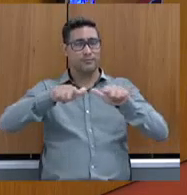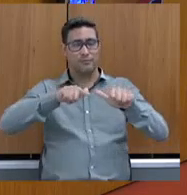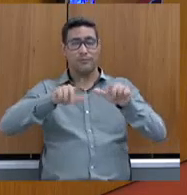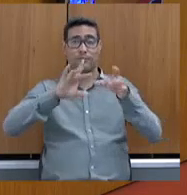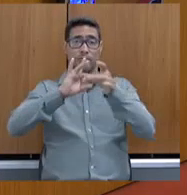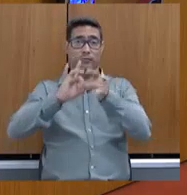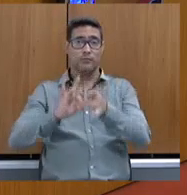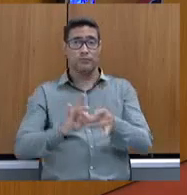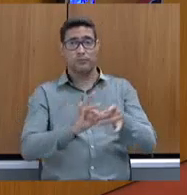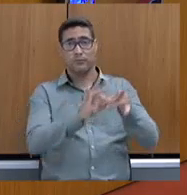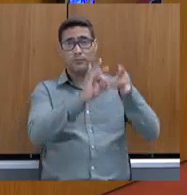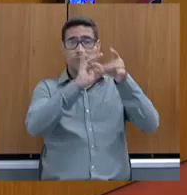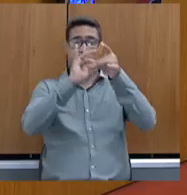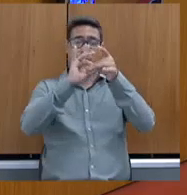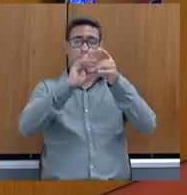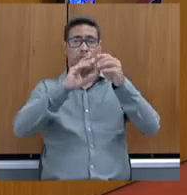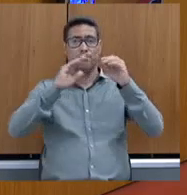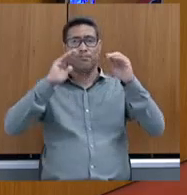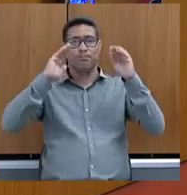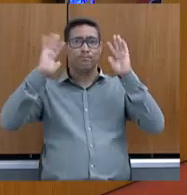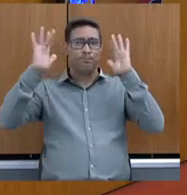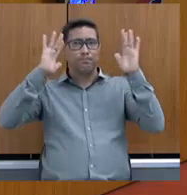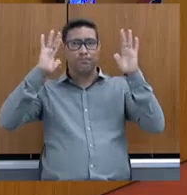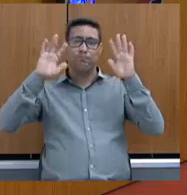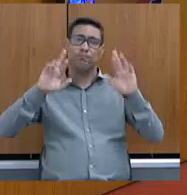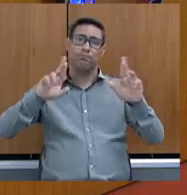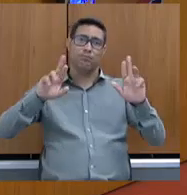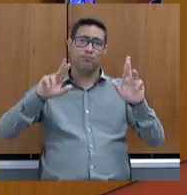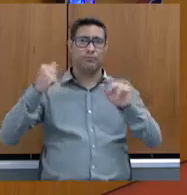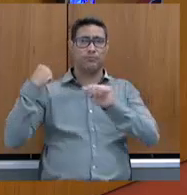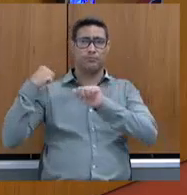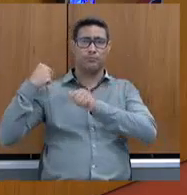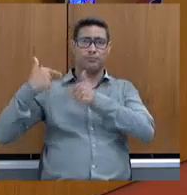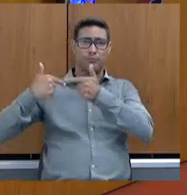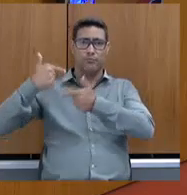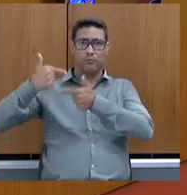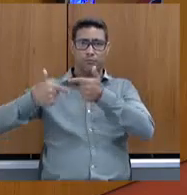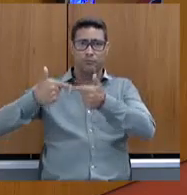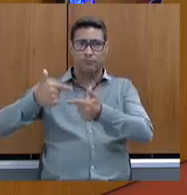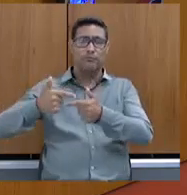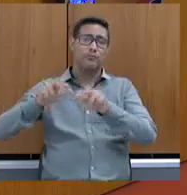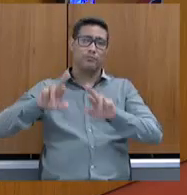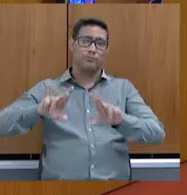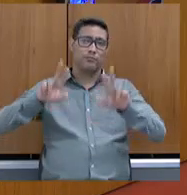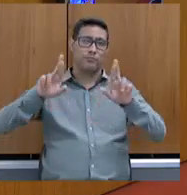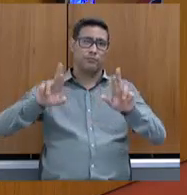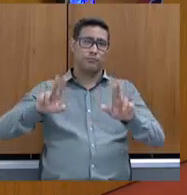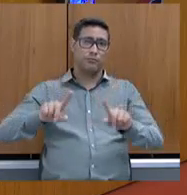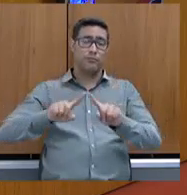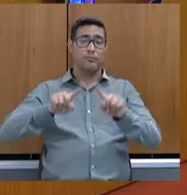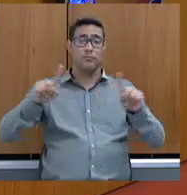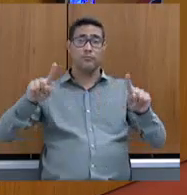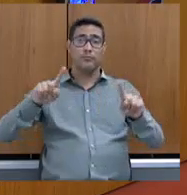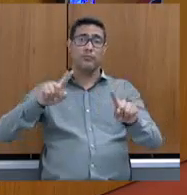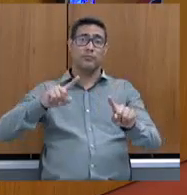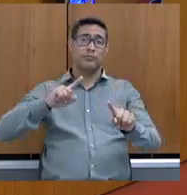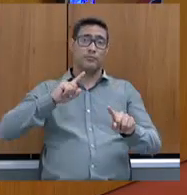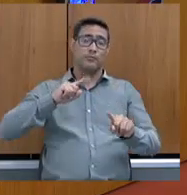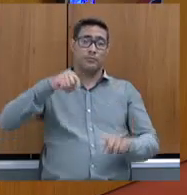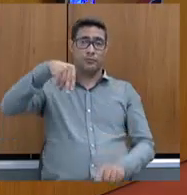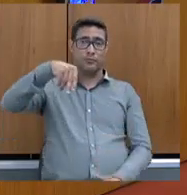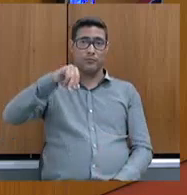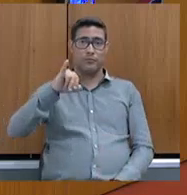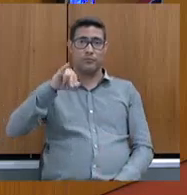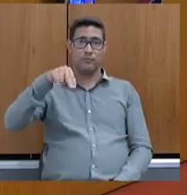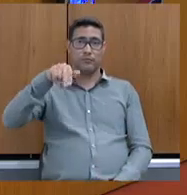pensamentos diferentes tradições diferentes mas Minas Gerais Minas Gerais como